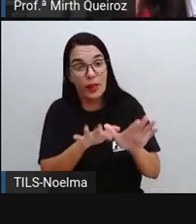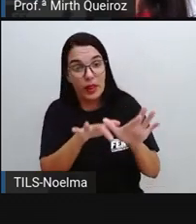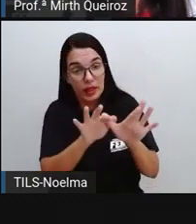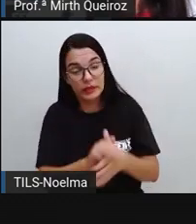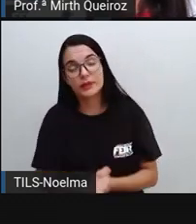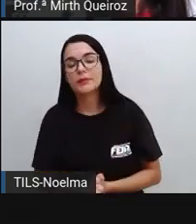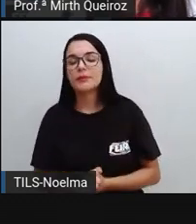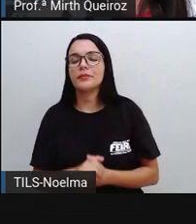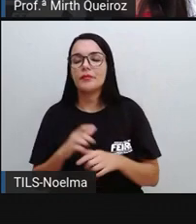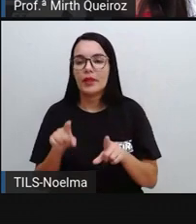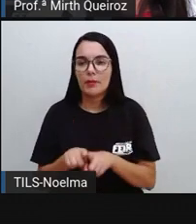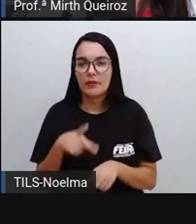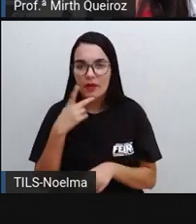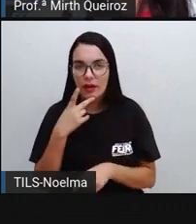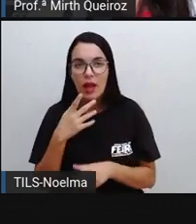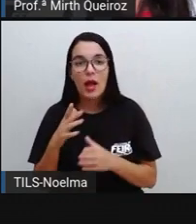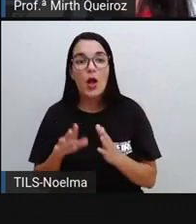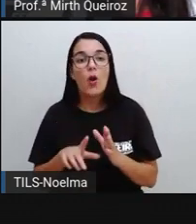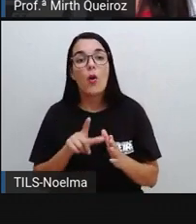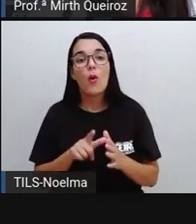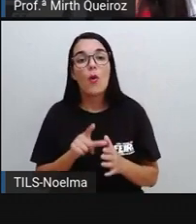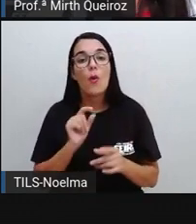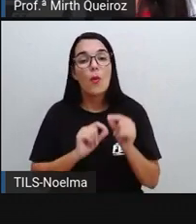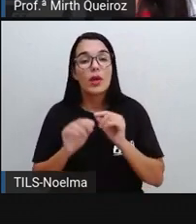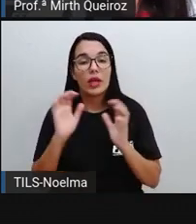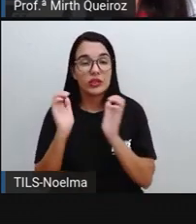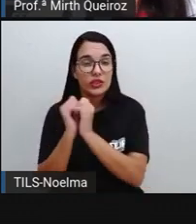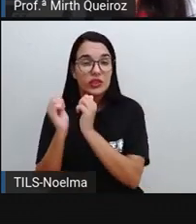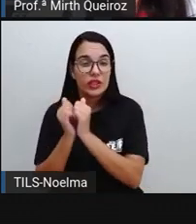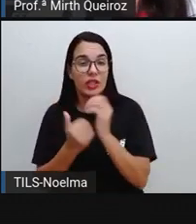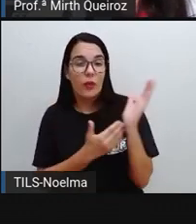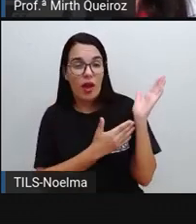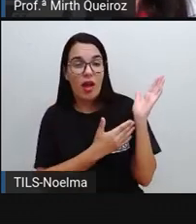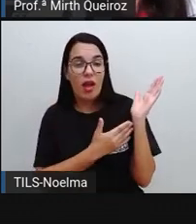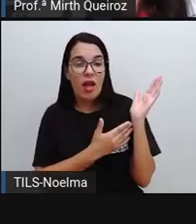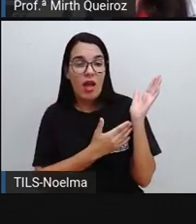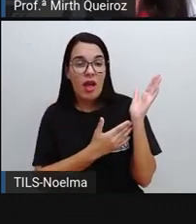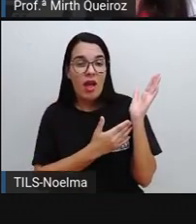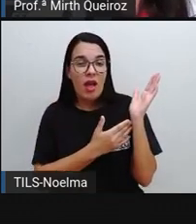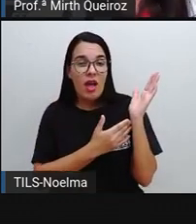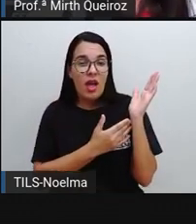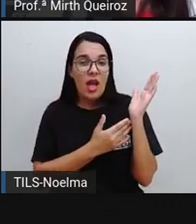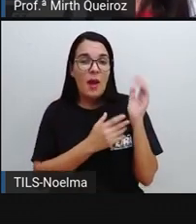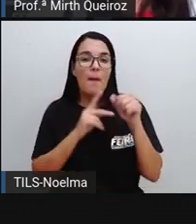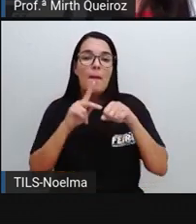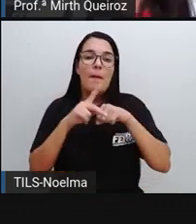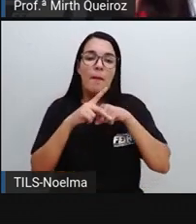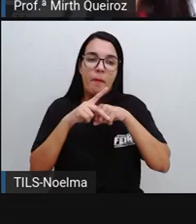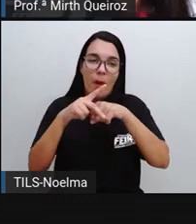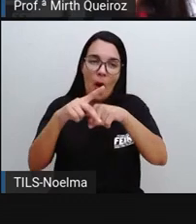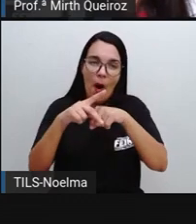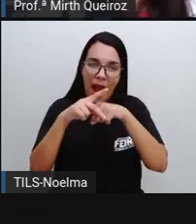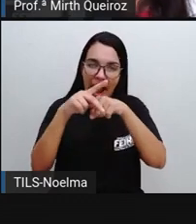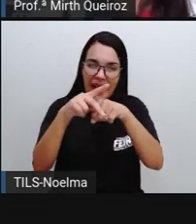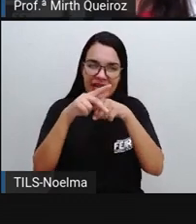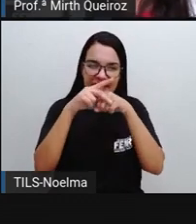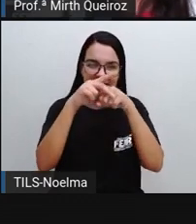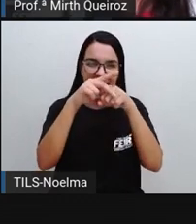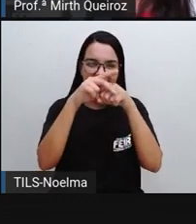que a gente vê também nesse texto. E você sabe que tipo de gênero textual é esse? É uma poesia,